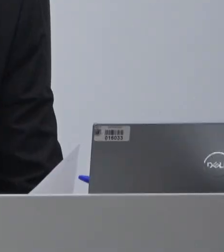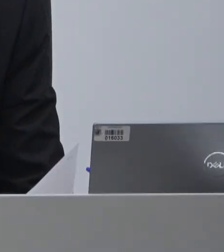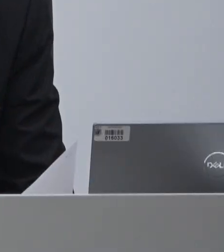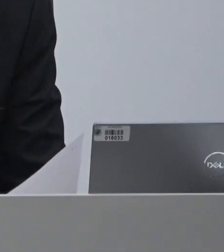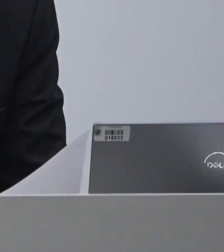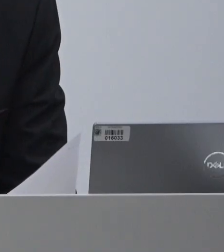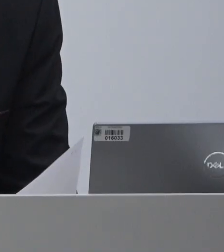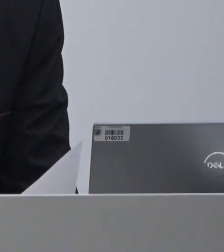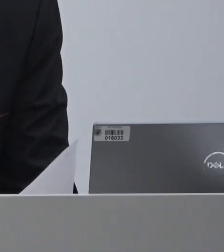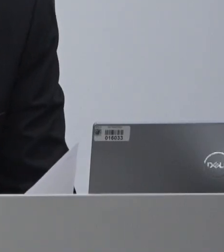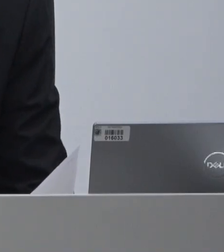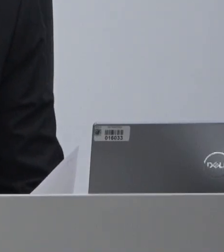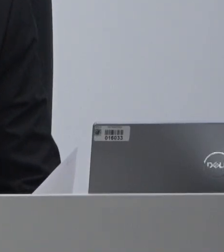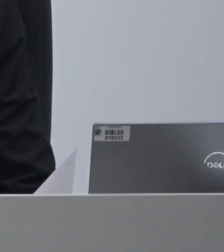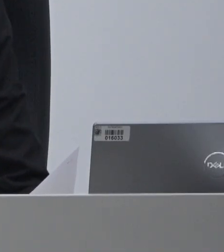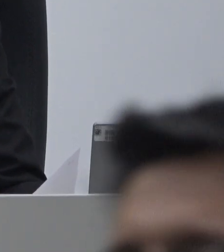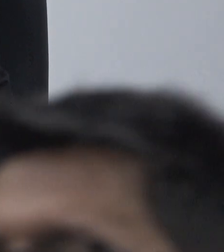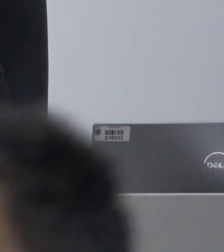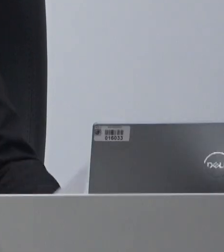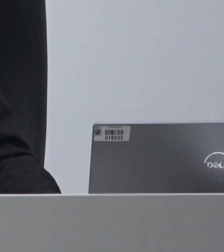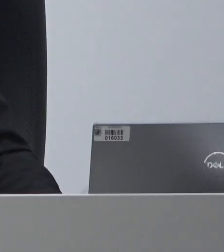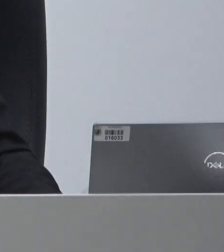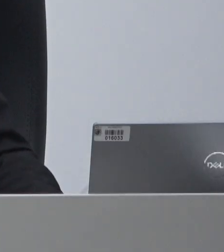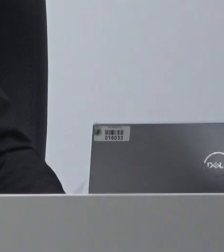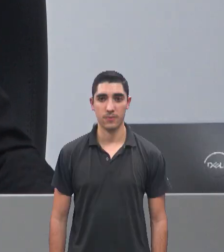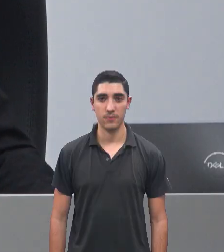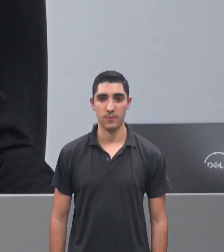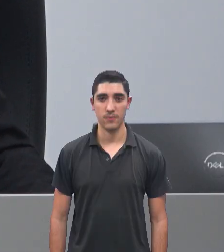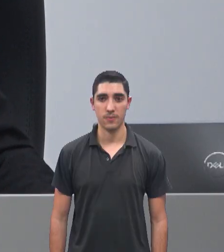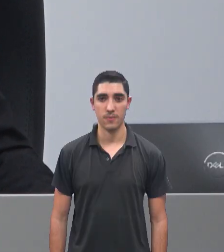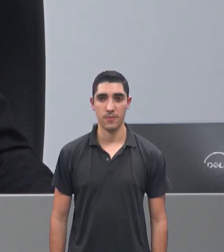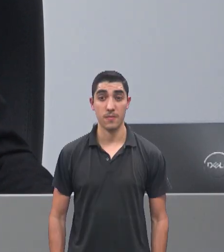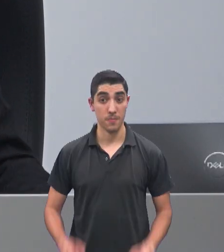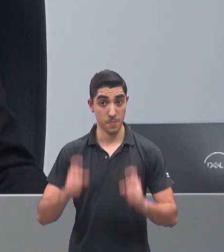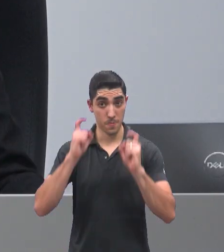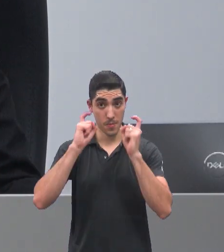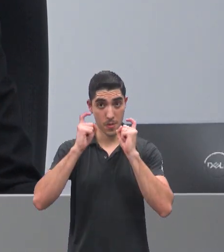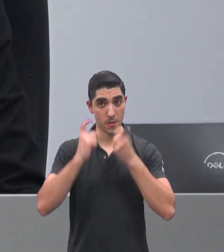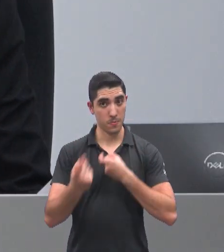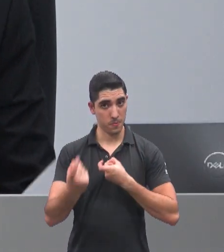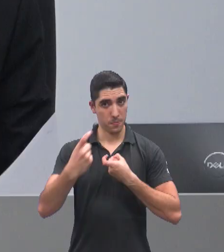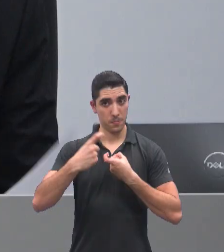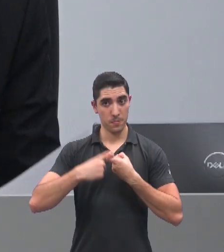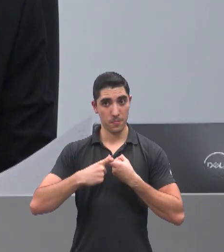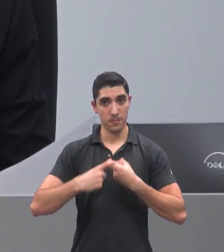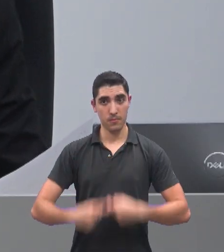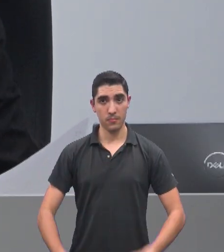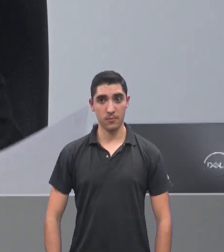Reaberta a presente sessão.